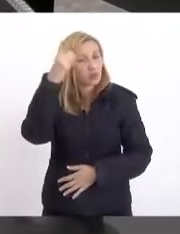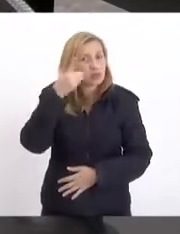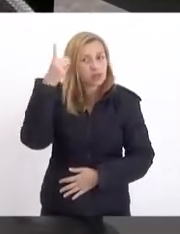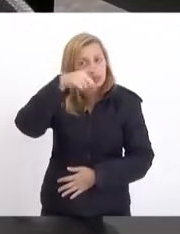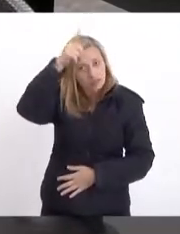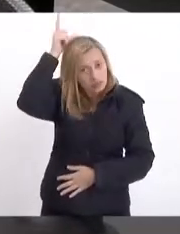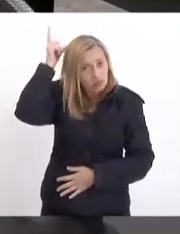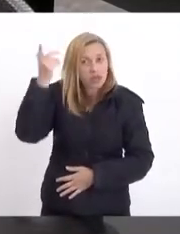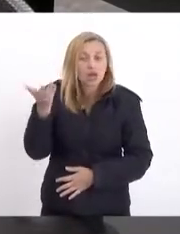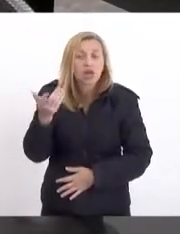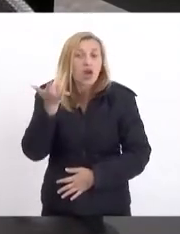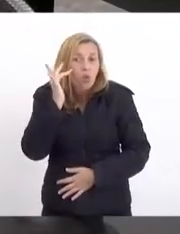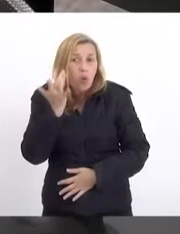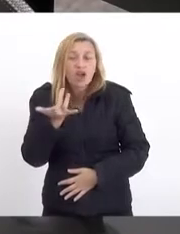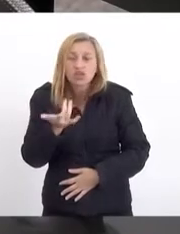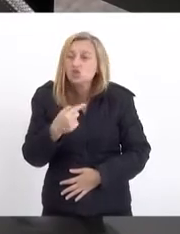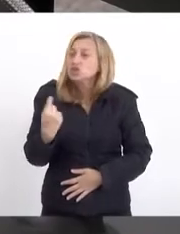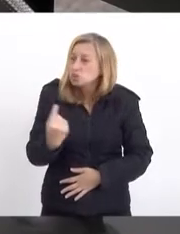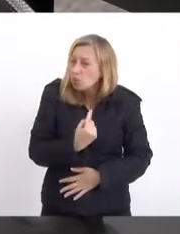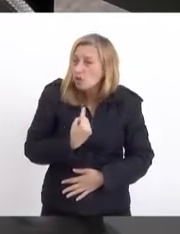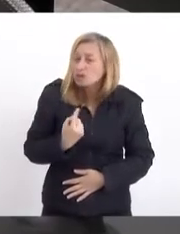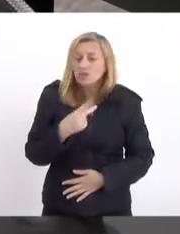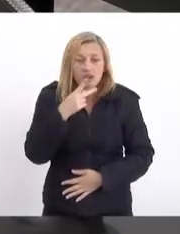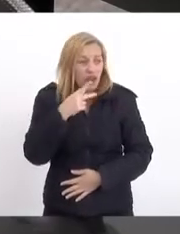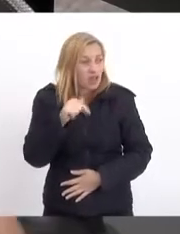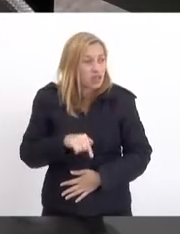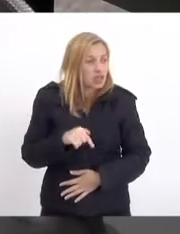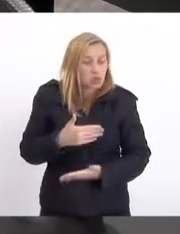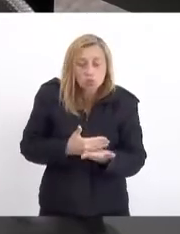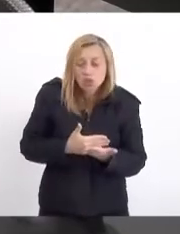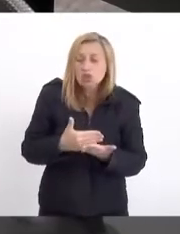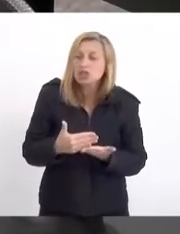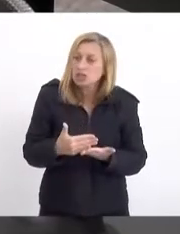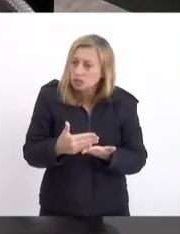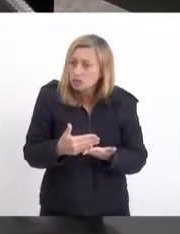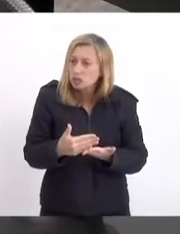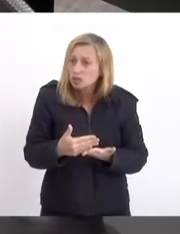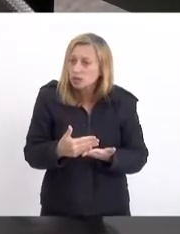Eu acho que a gente trazer aqui, logo de início,